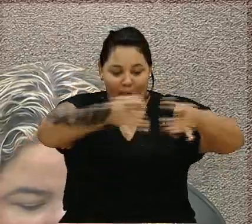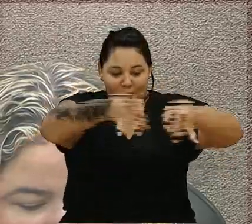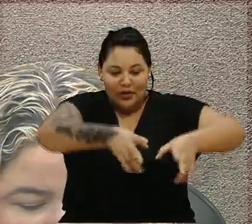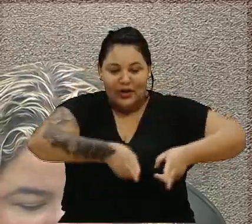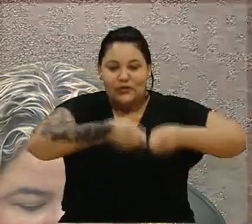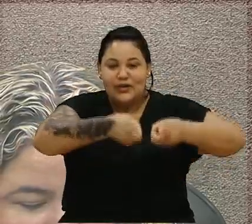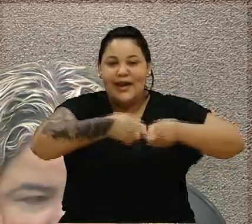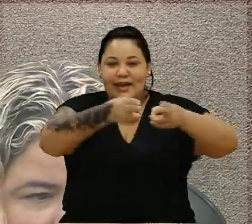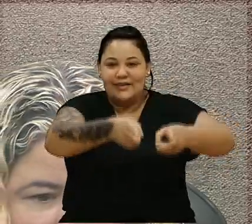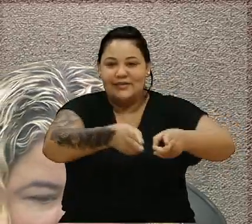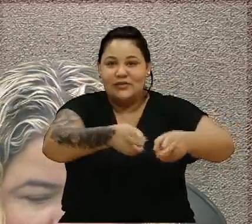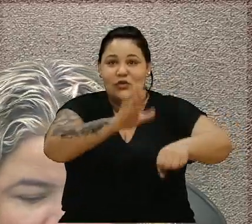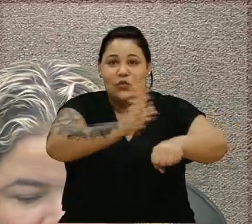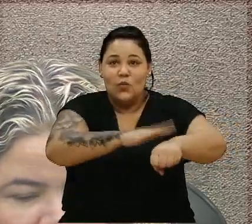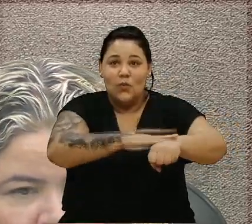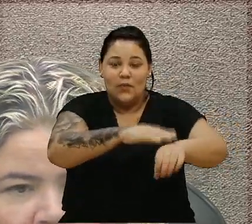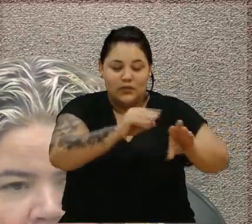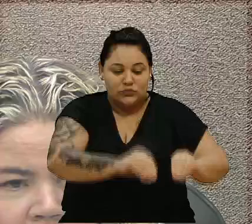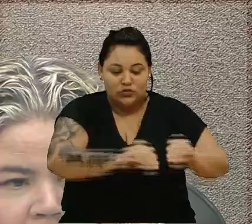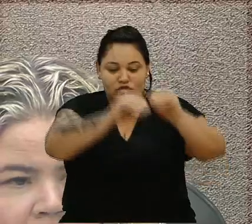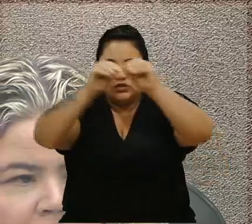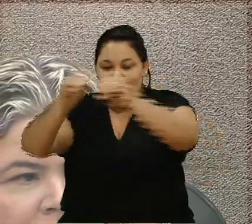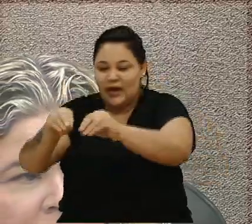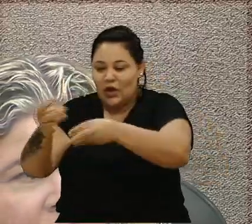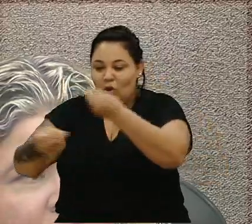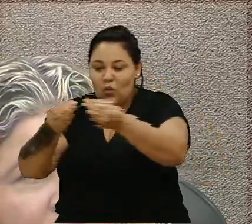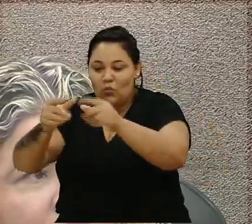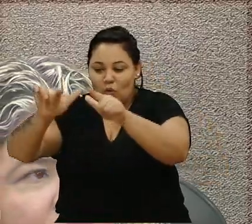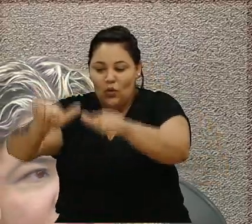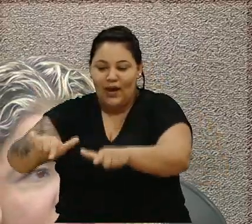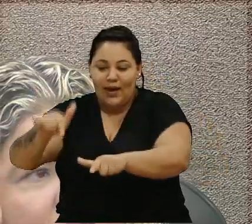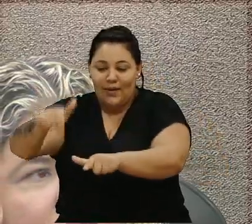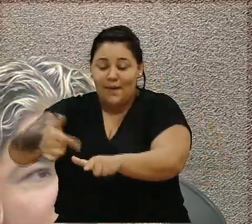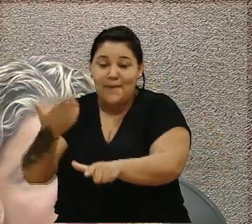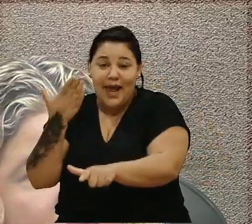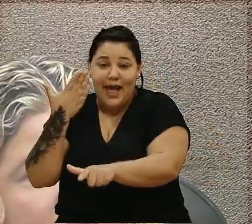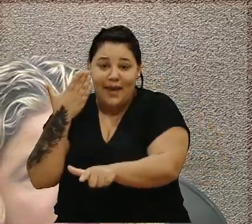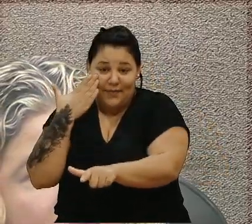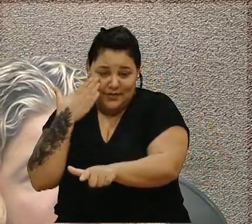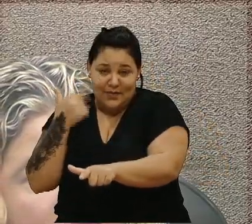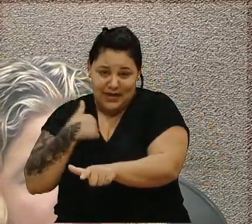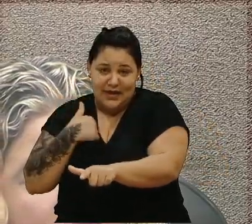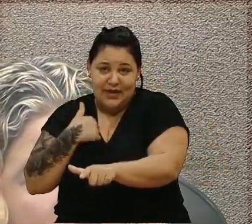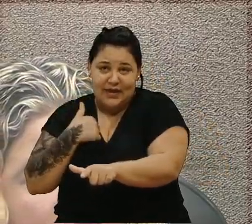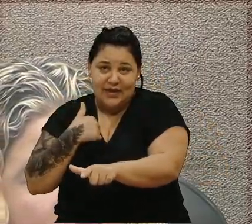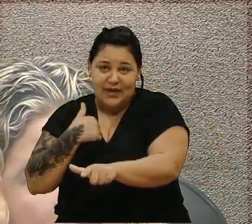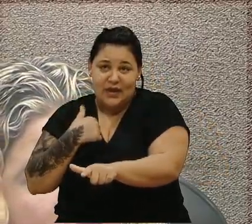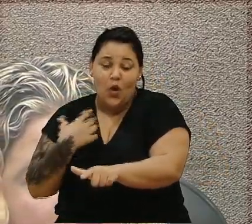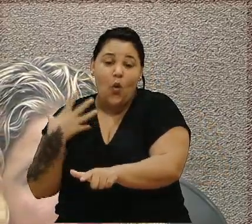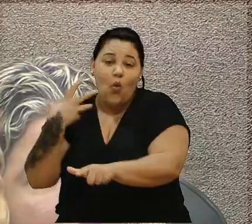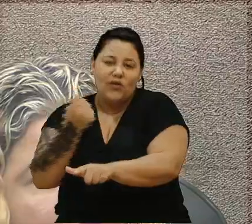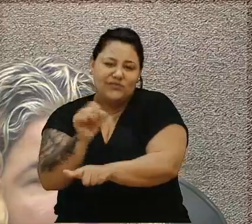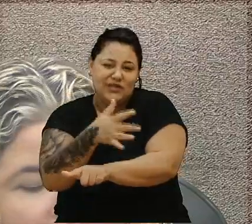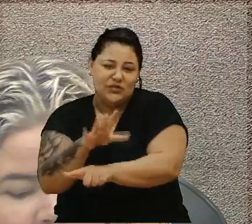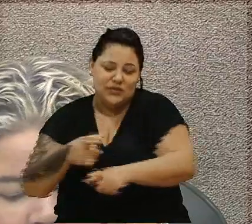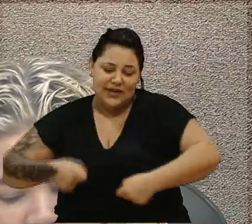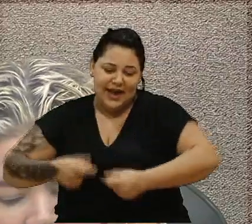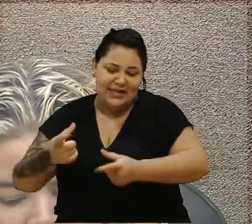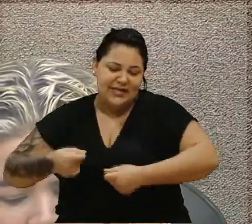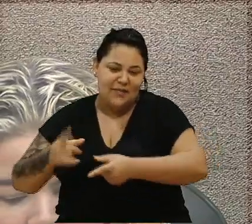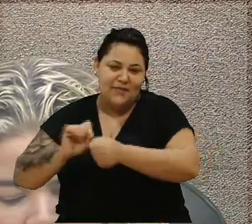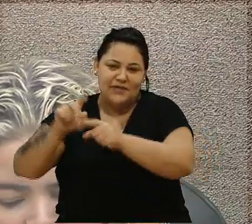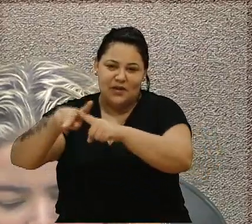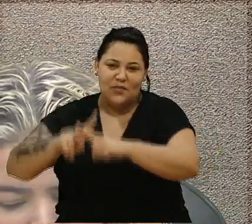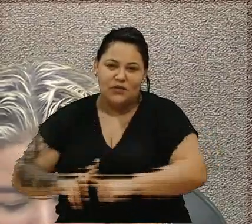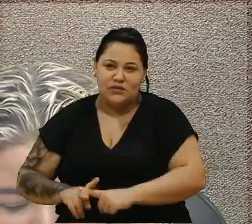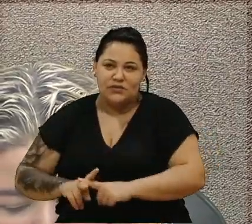quando eles tirar ele, como vai ficar o lugar, para mim, com o conhecimento que eu tenho, saber quanto custaria para fazer o conserto.